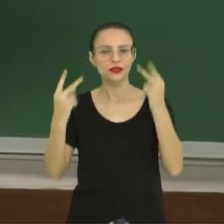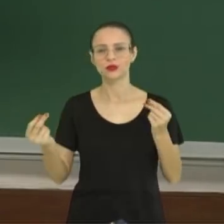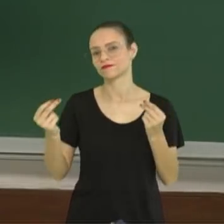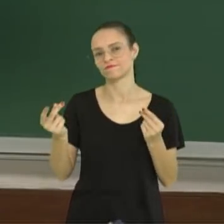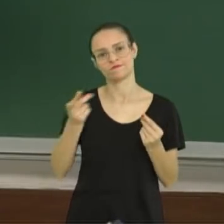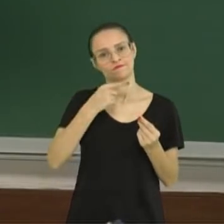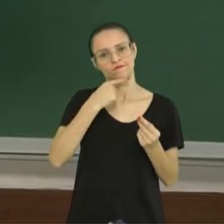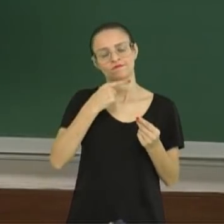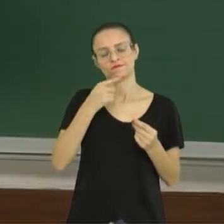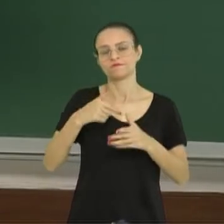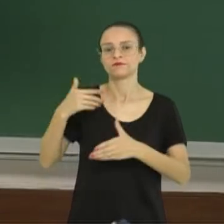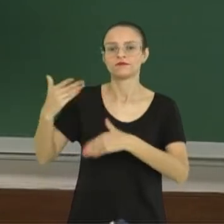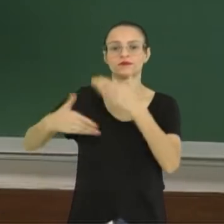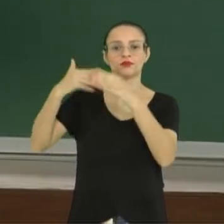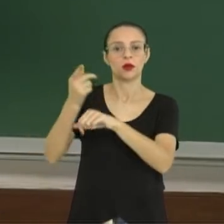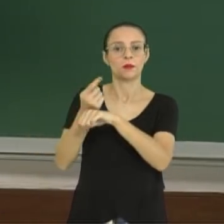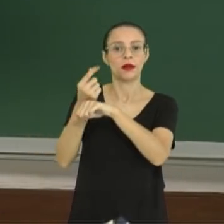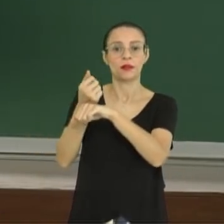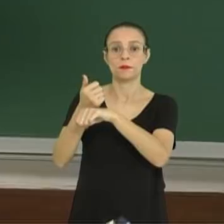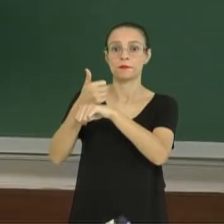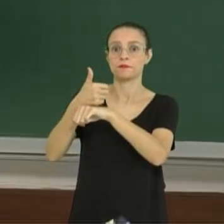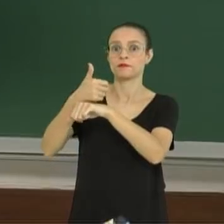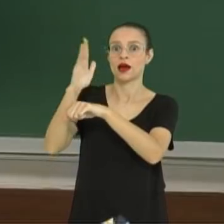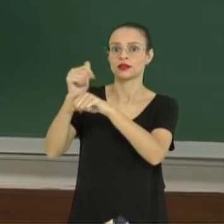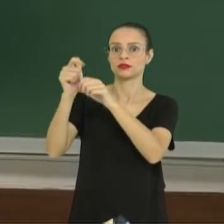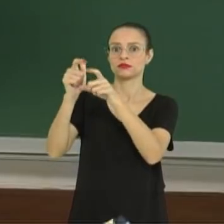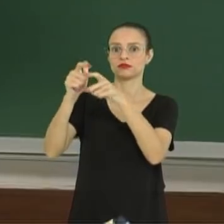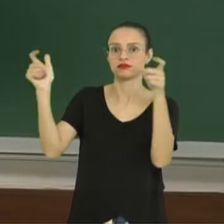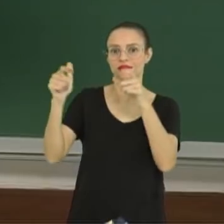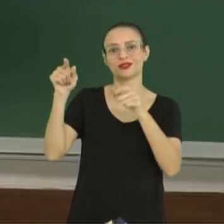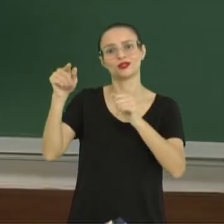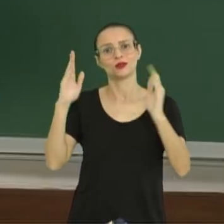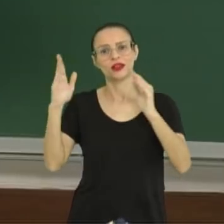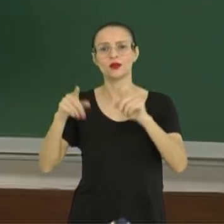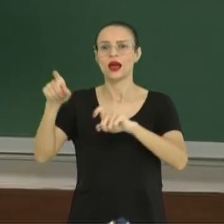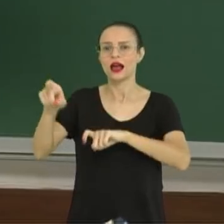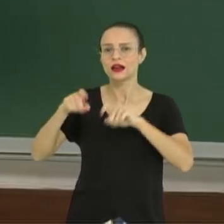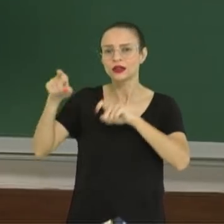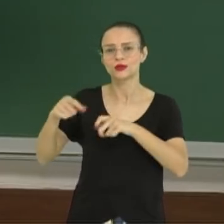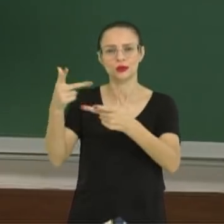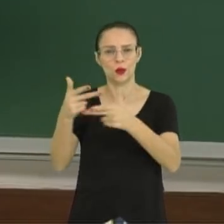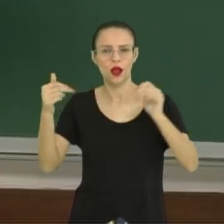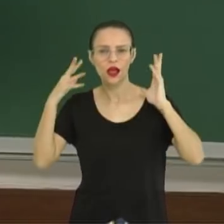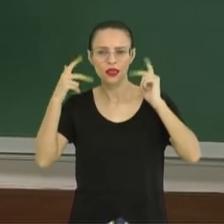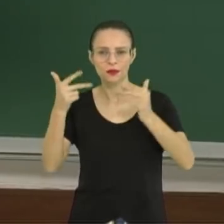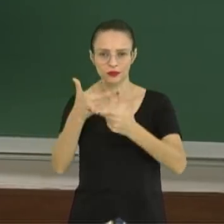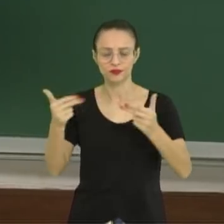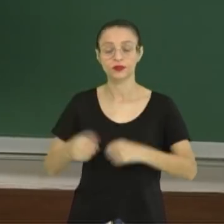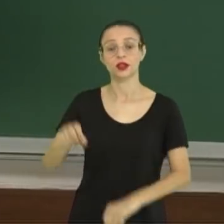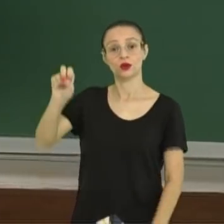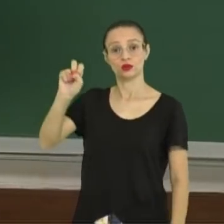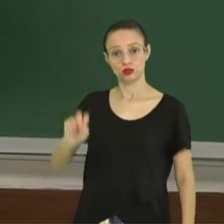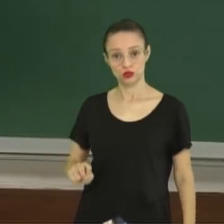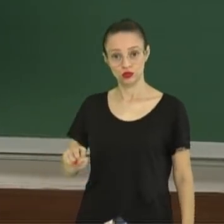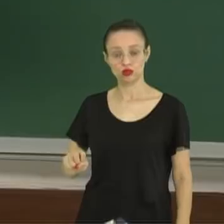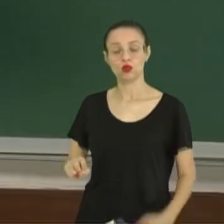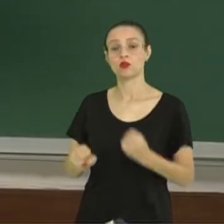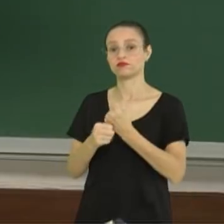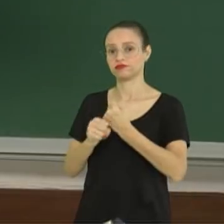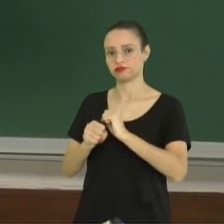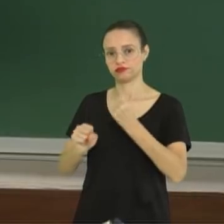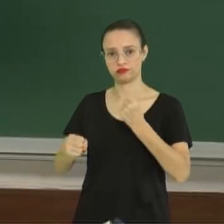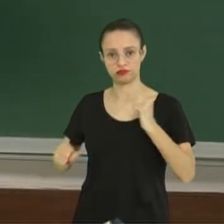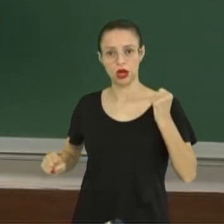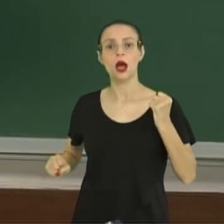contribuíam para um desenvolvimento econômico maior naquele período, agricultura, pecuária, né? As do sul, já com um território mais